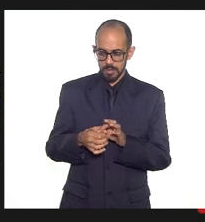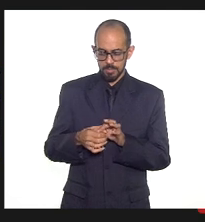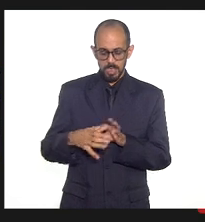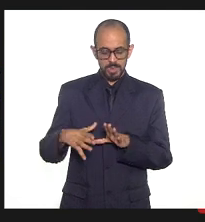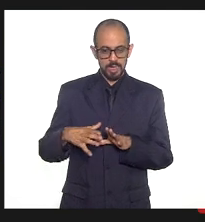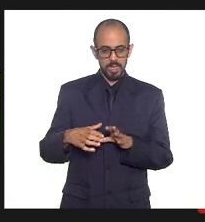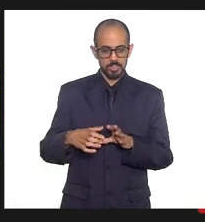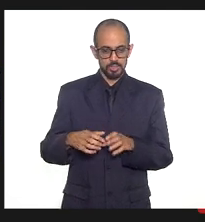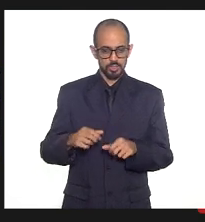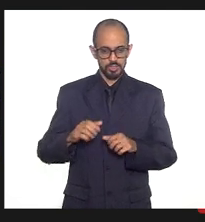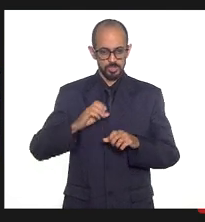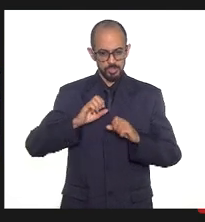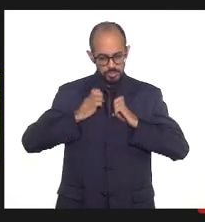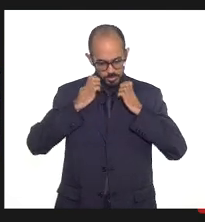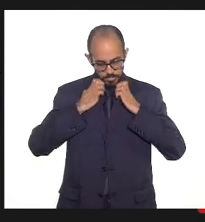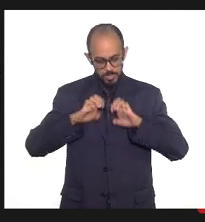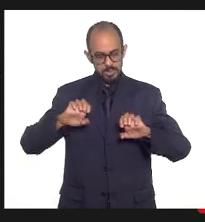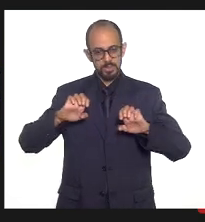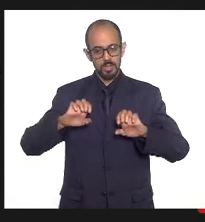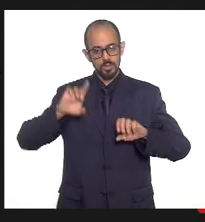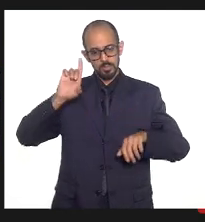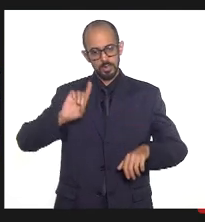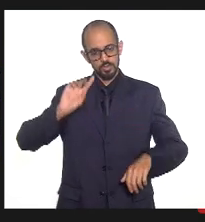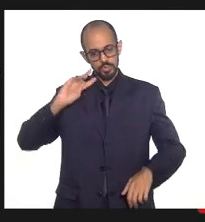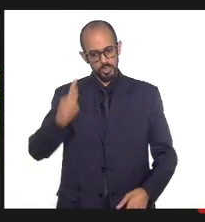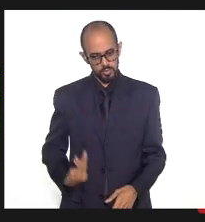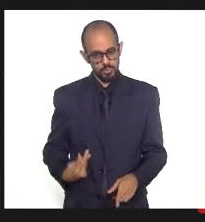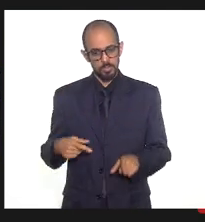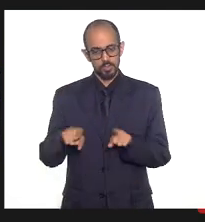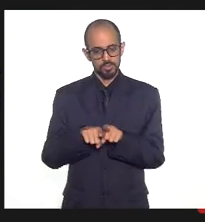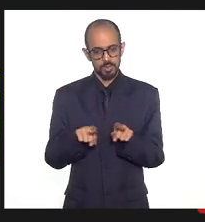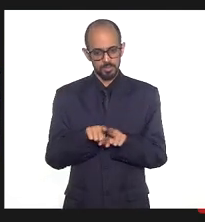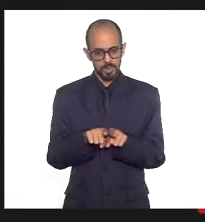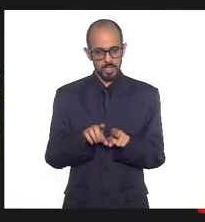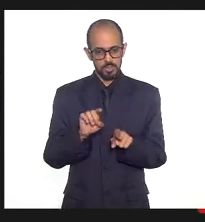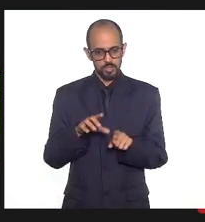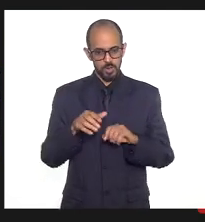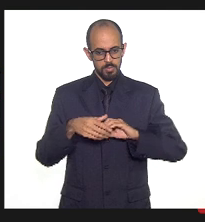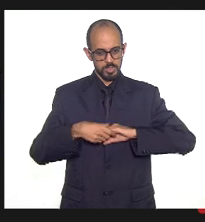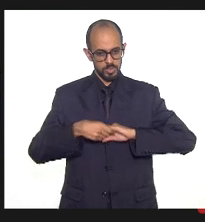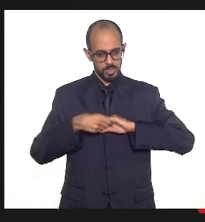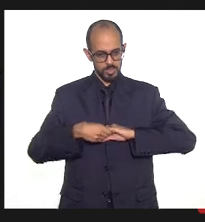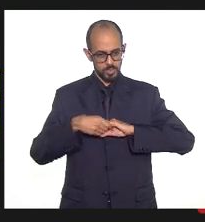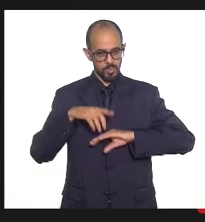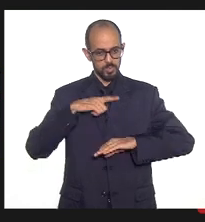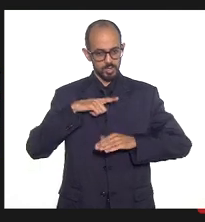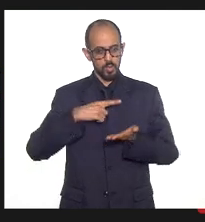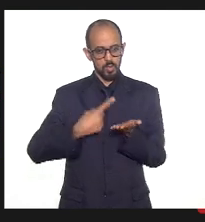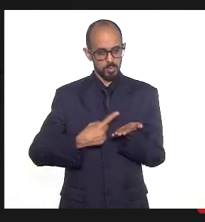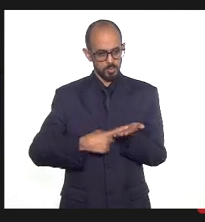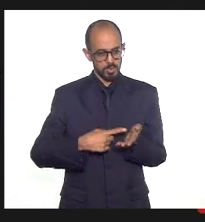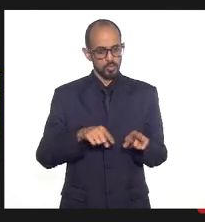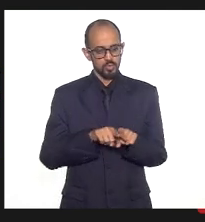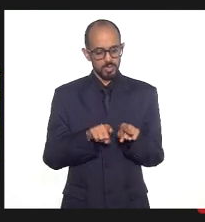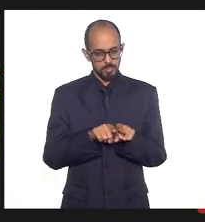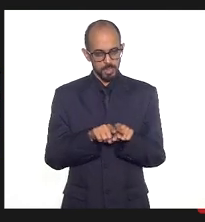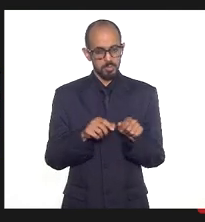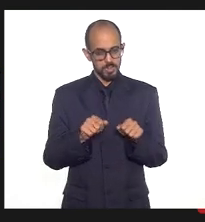pelas liberdades de expressão e pelos direitos humanos. Então, é só uma saudação, eu tenho um compromisso em seguida, vou ter que sair, mas,